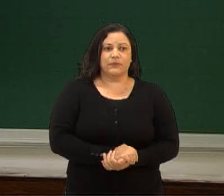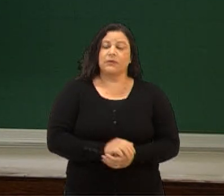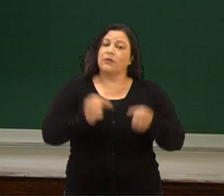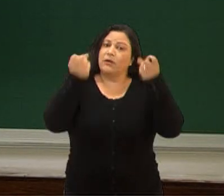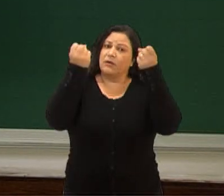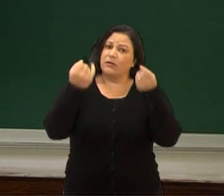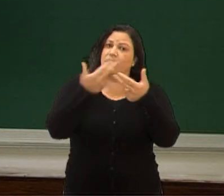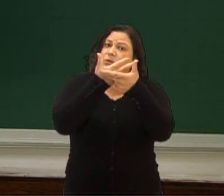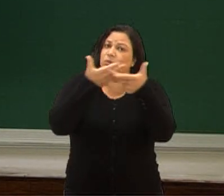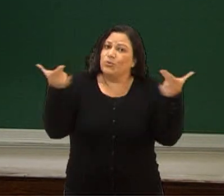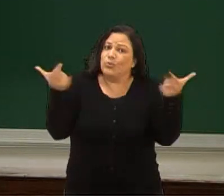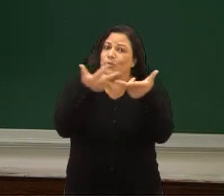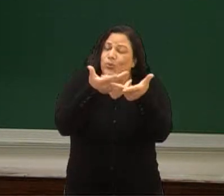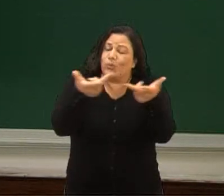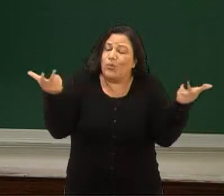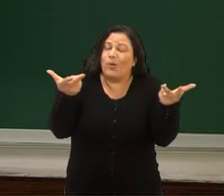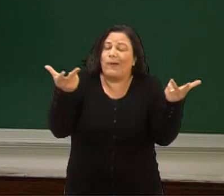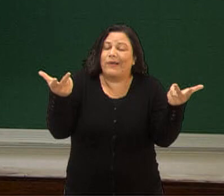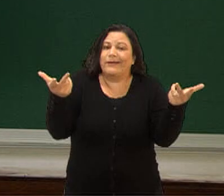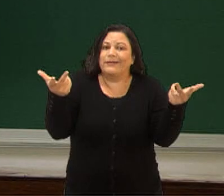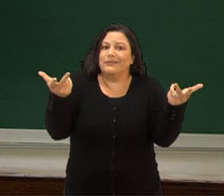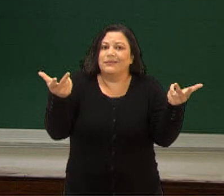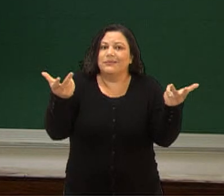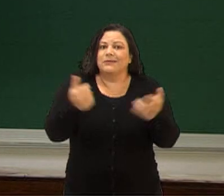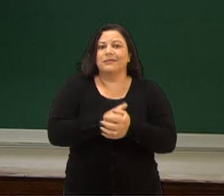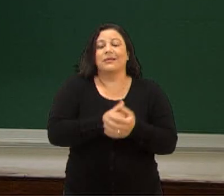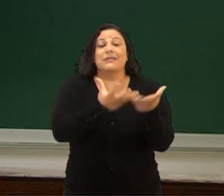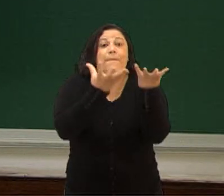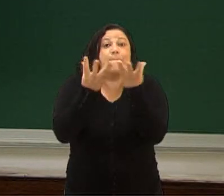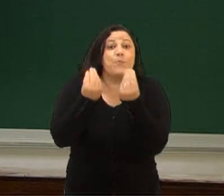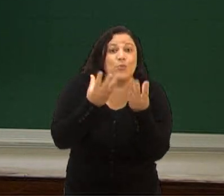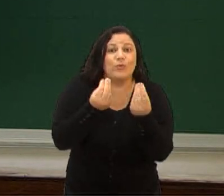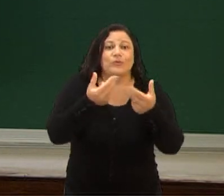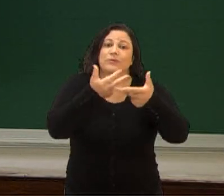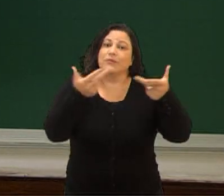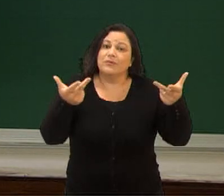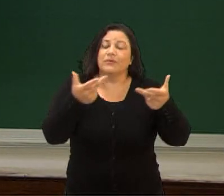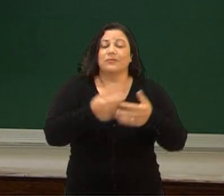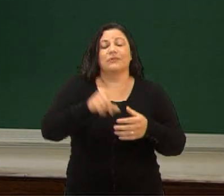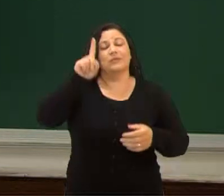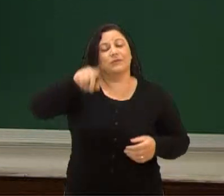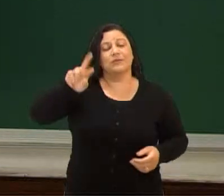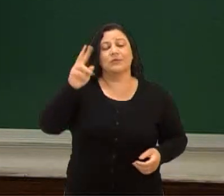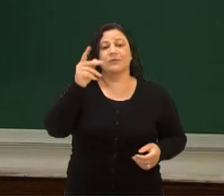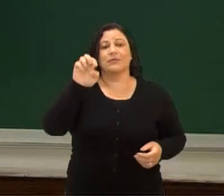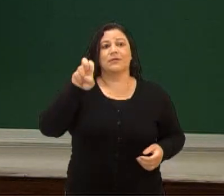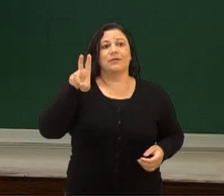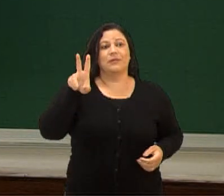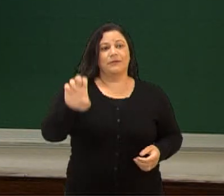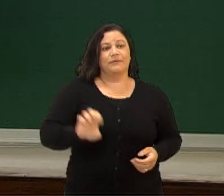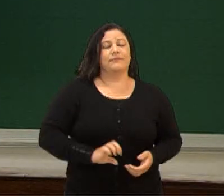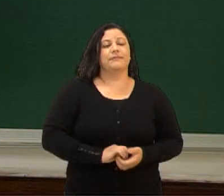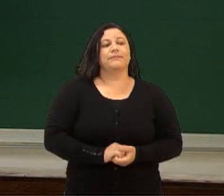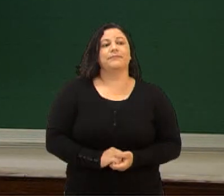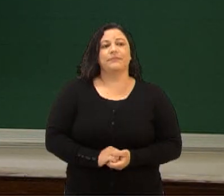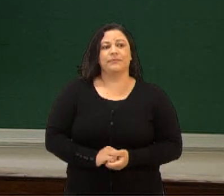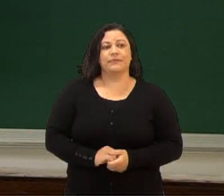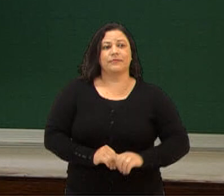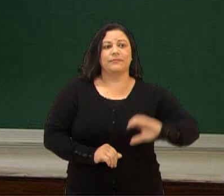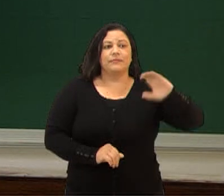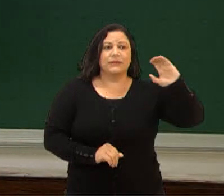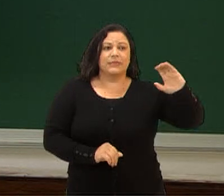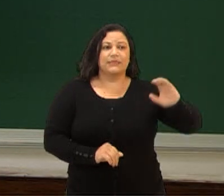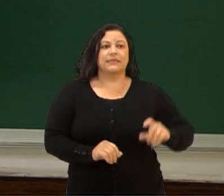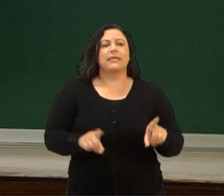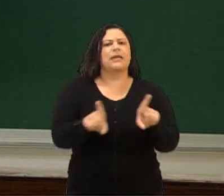de coisas, elas no plural, nós usamos have. Na letter C, usamos have